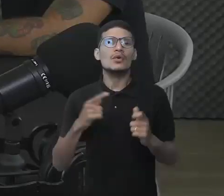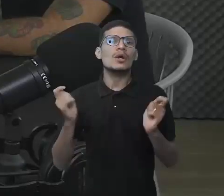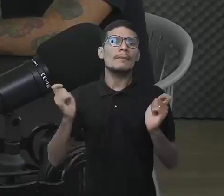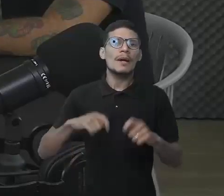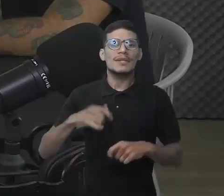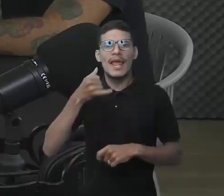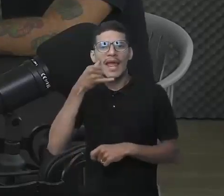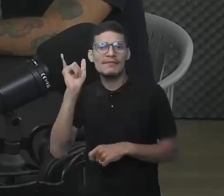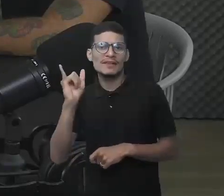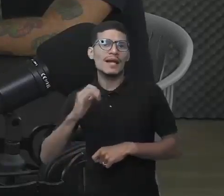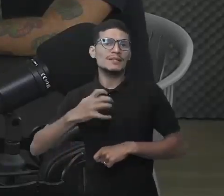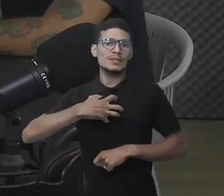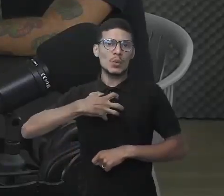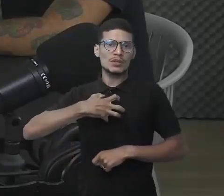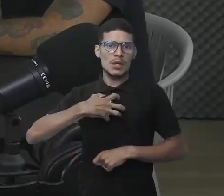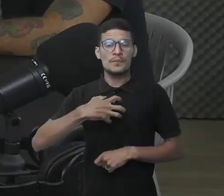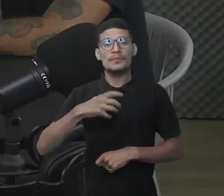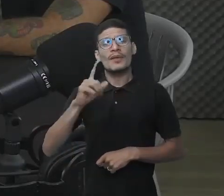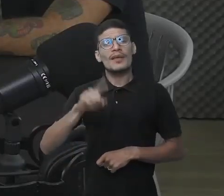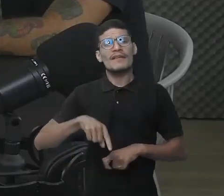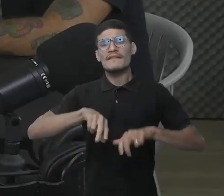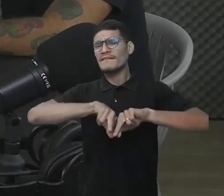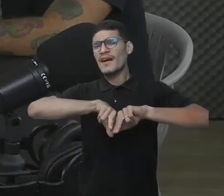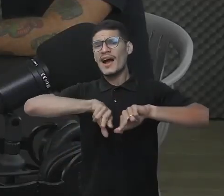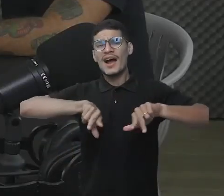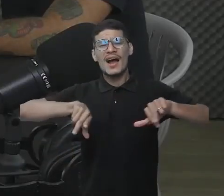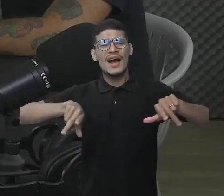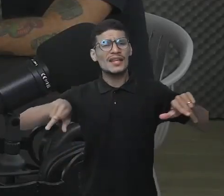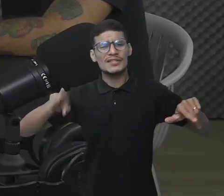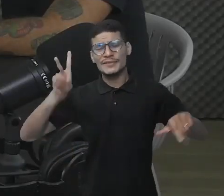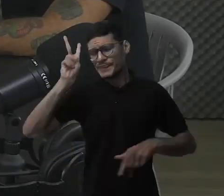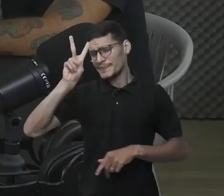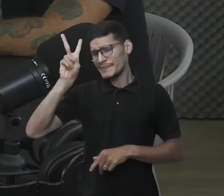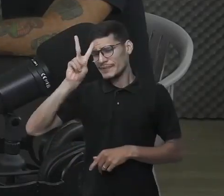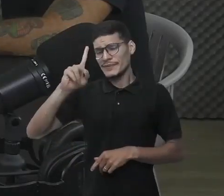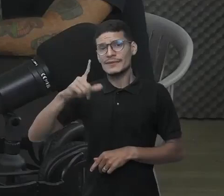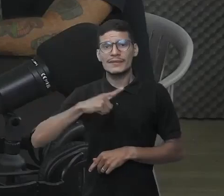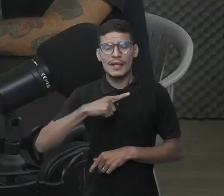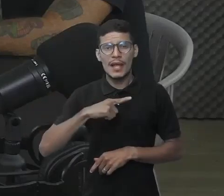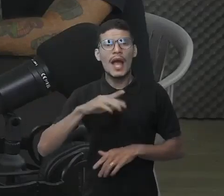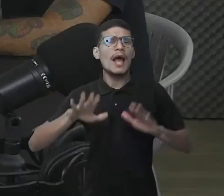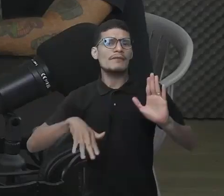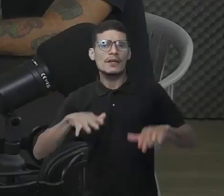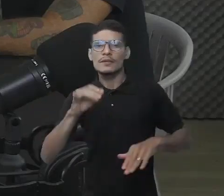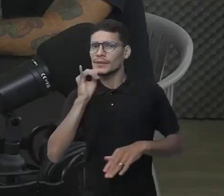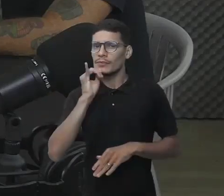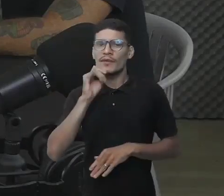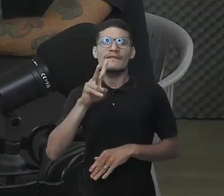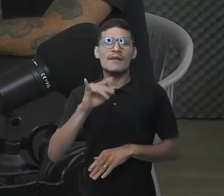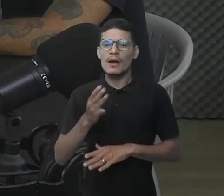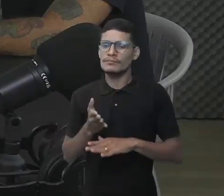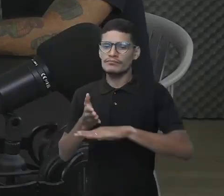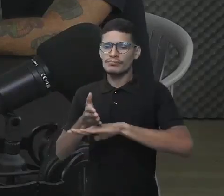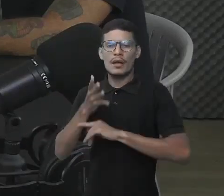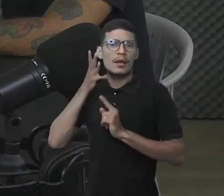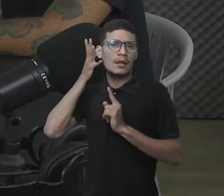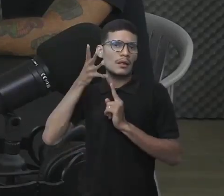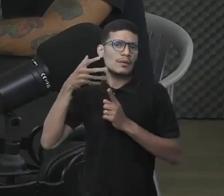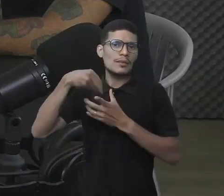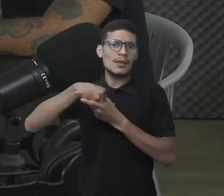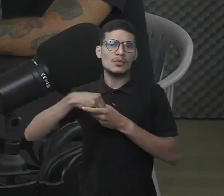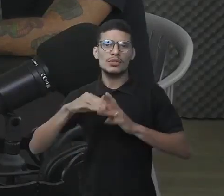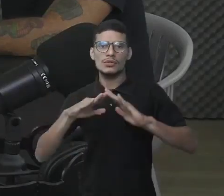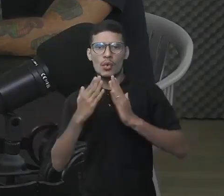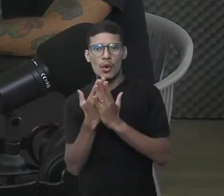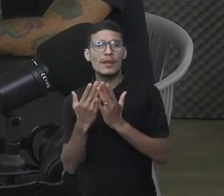situações. São vários relatos, né? A gente sabe de que, às vezes, você vai fazer uma sensibilização na escola e uma